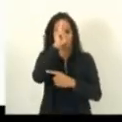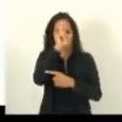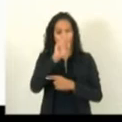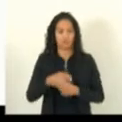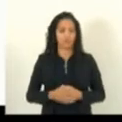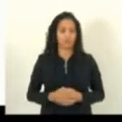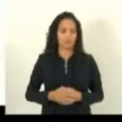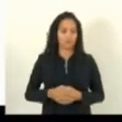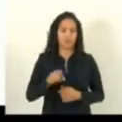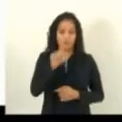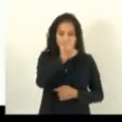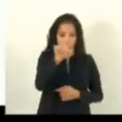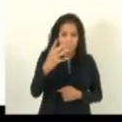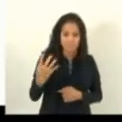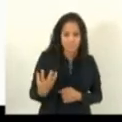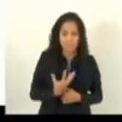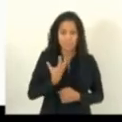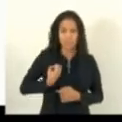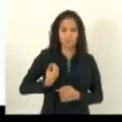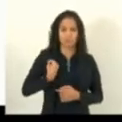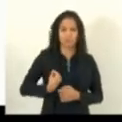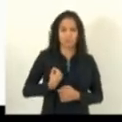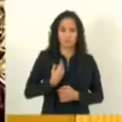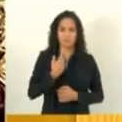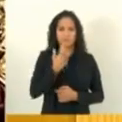Salve vidas, doe sangue.